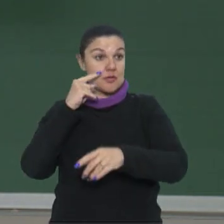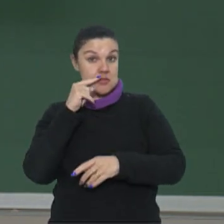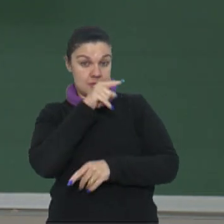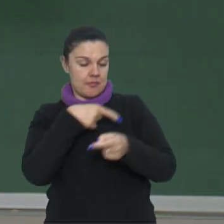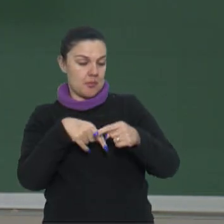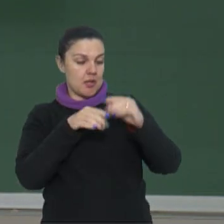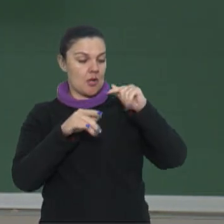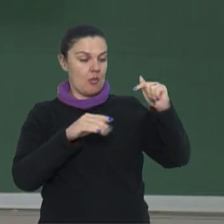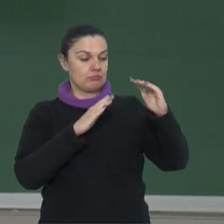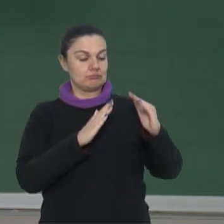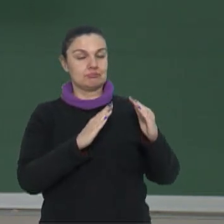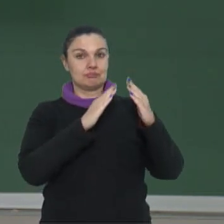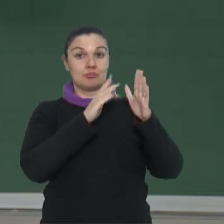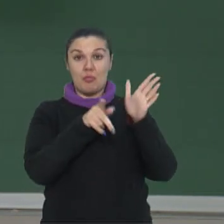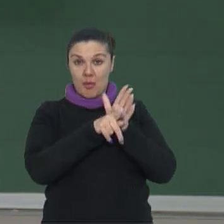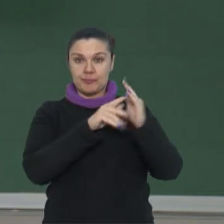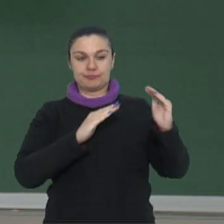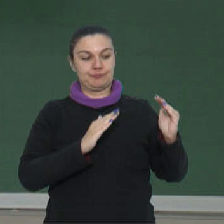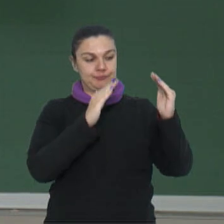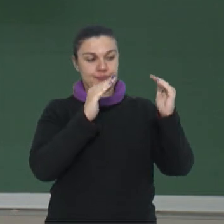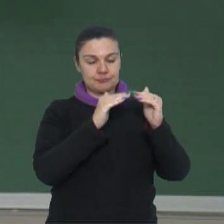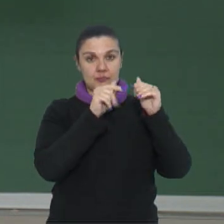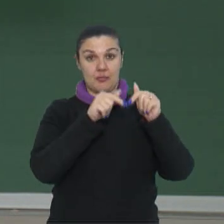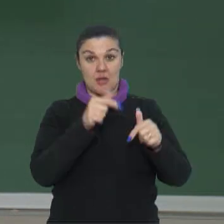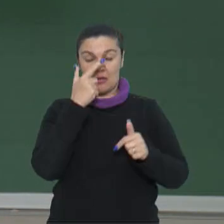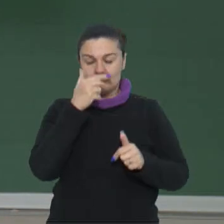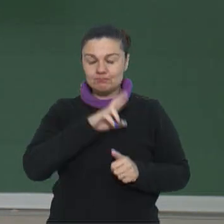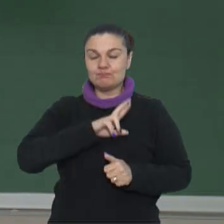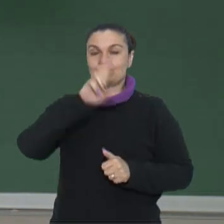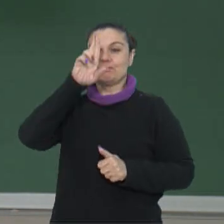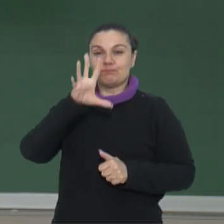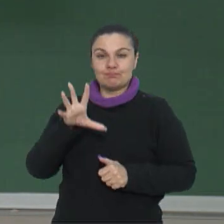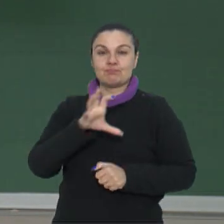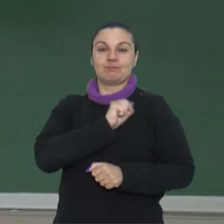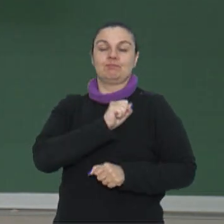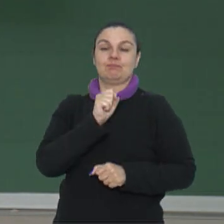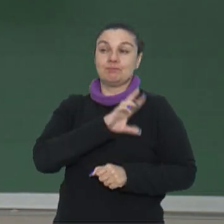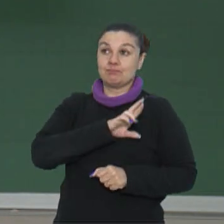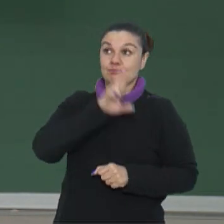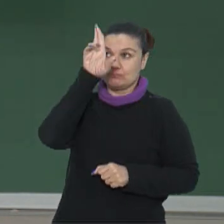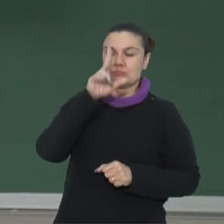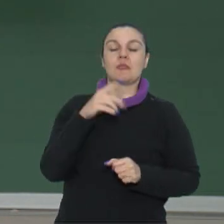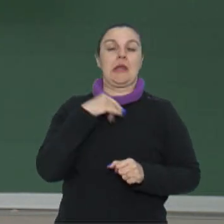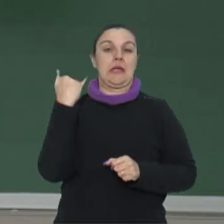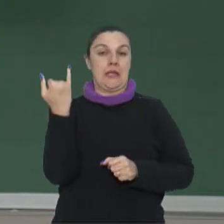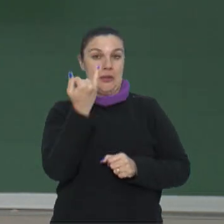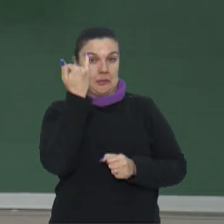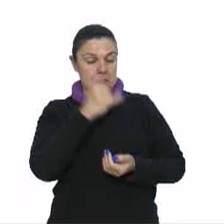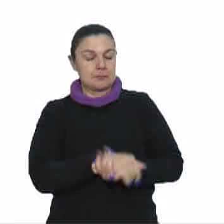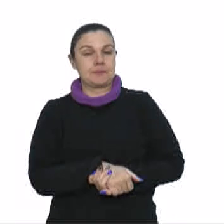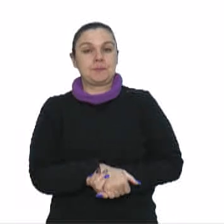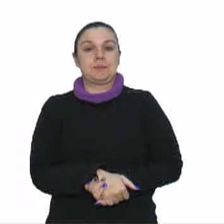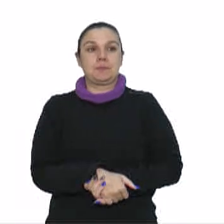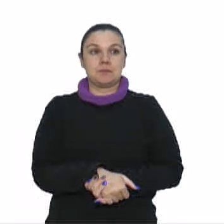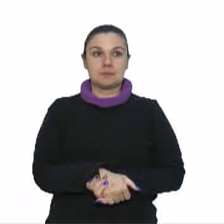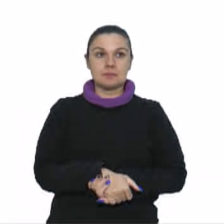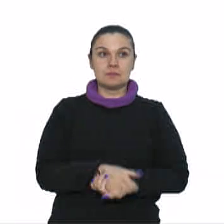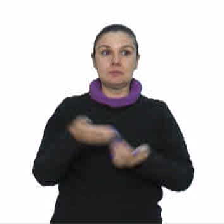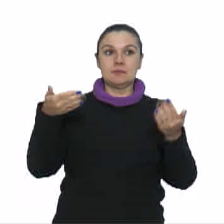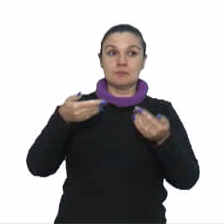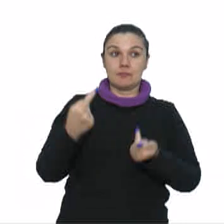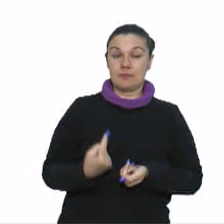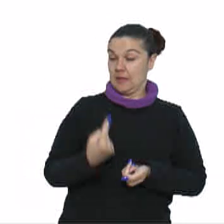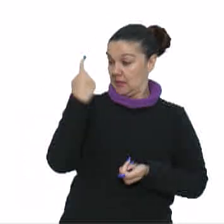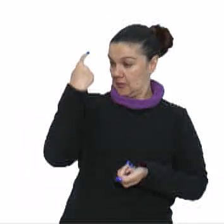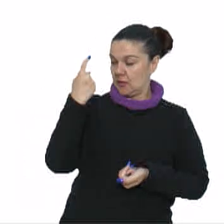menores. Então, realmente, parece que a religiosidade era muito importante para os aztecas. Correto? Vamos lá.